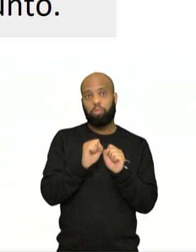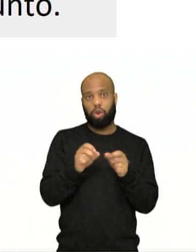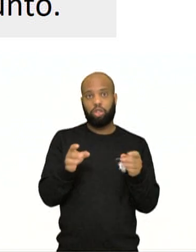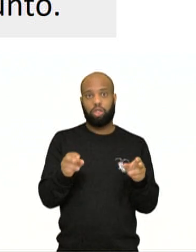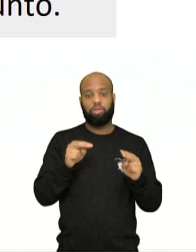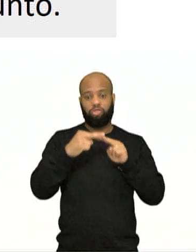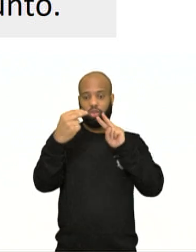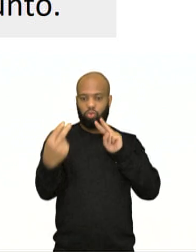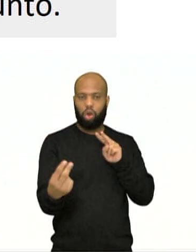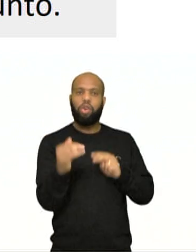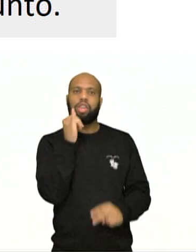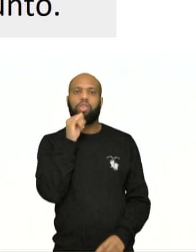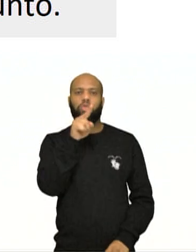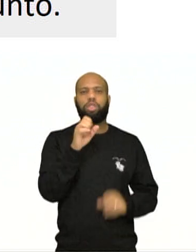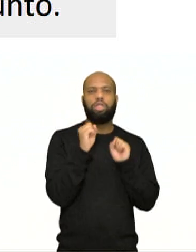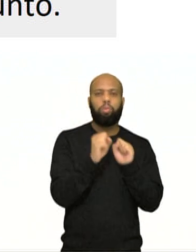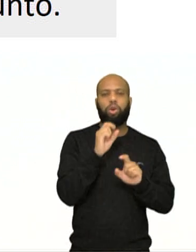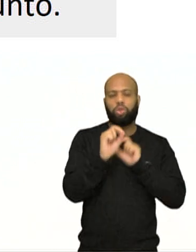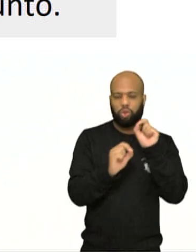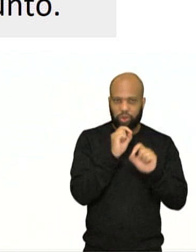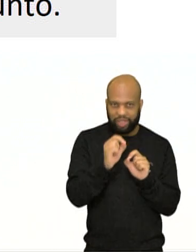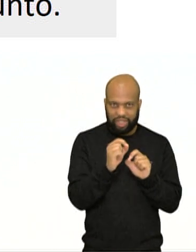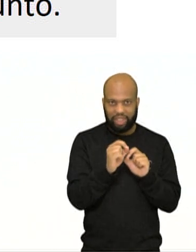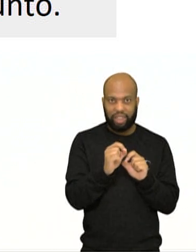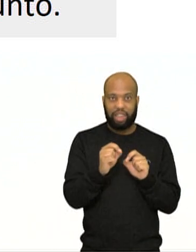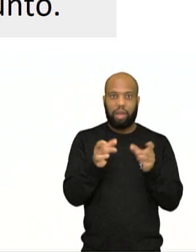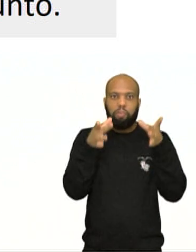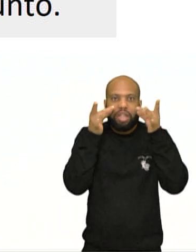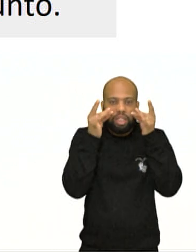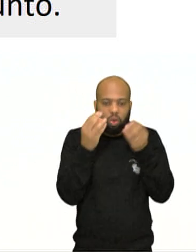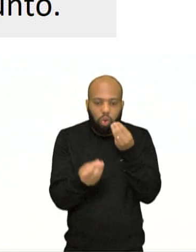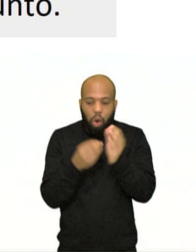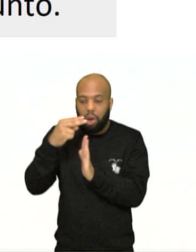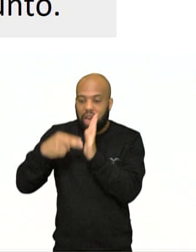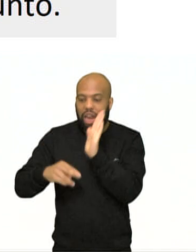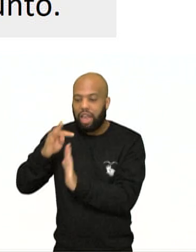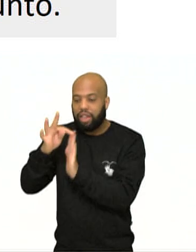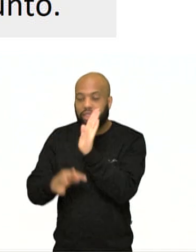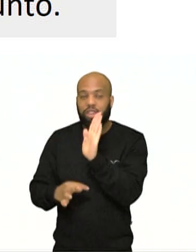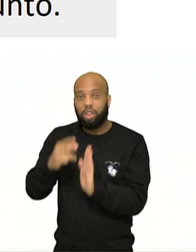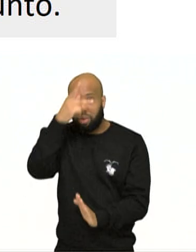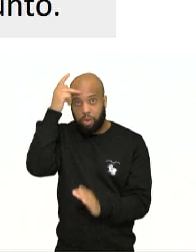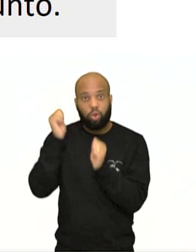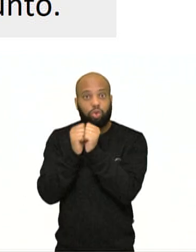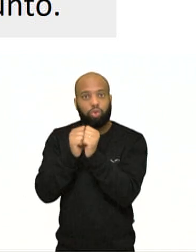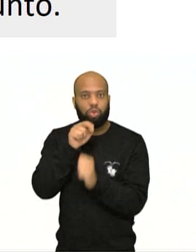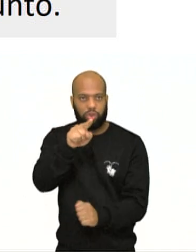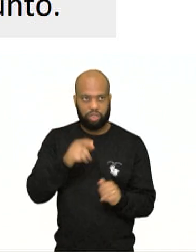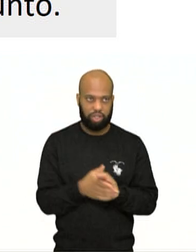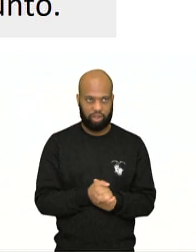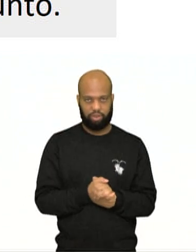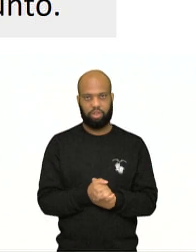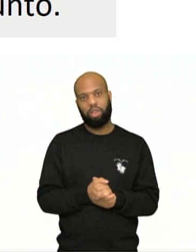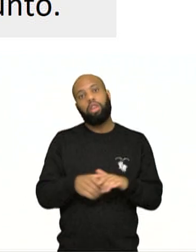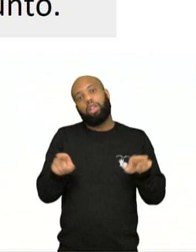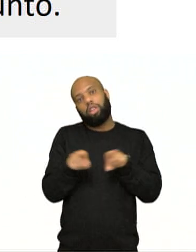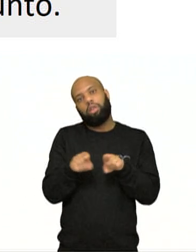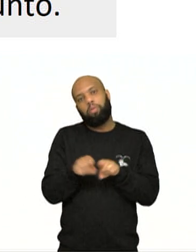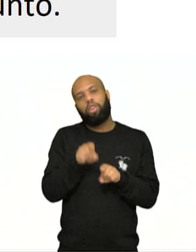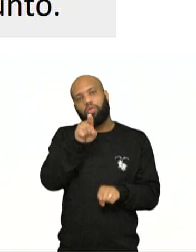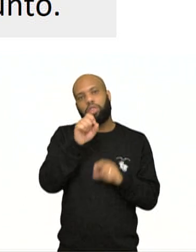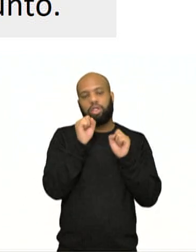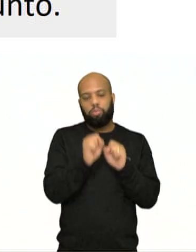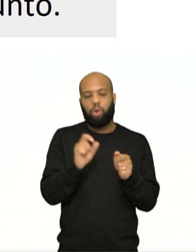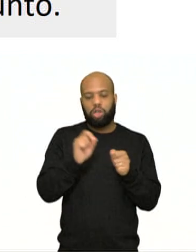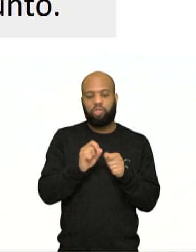as pessoas que convivem com você. Virtual, grave um áudio ou podcast, ou mesmo um vídeo